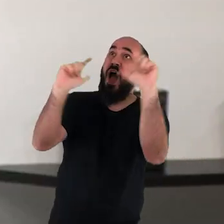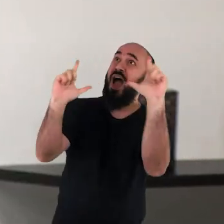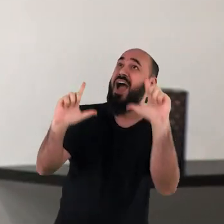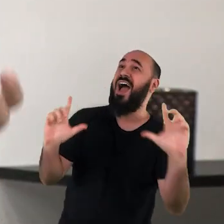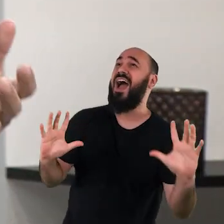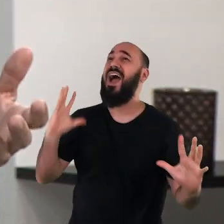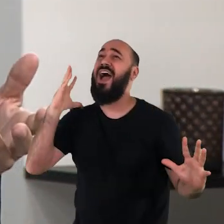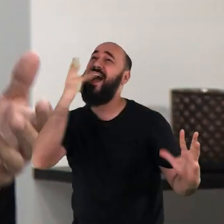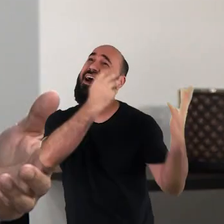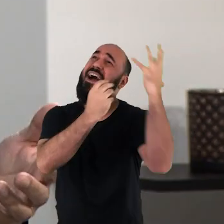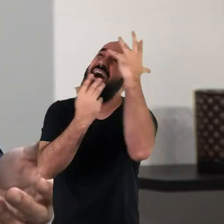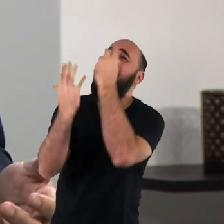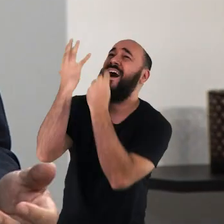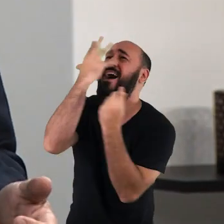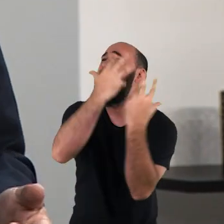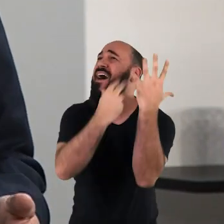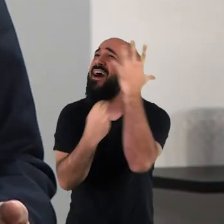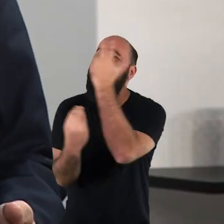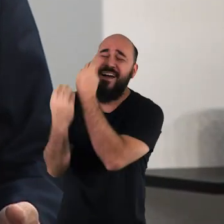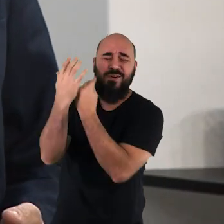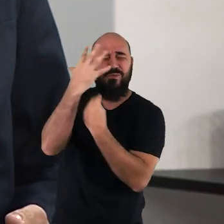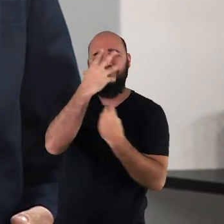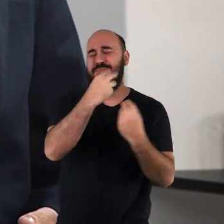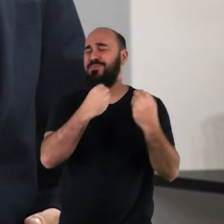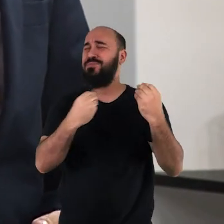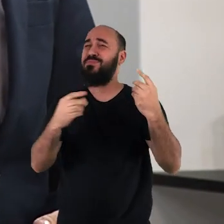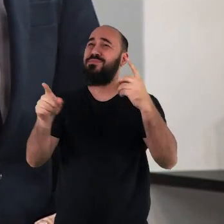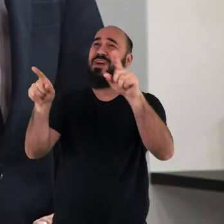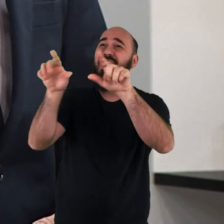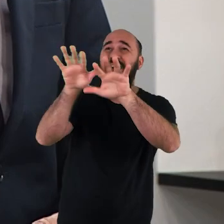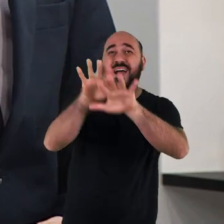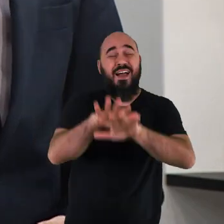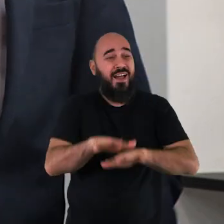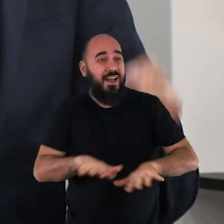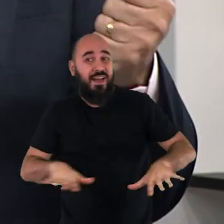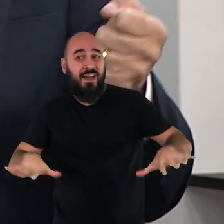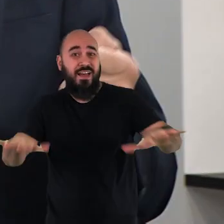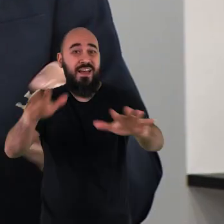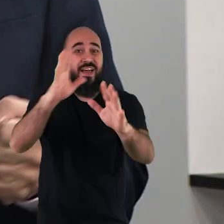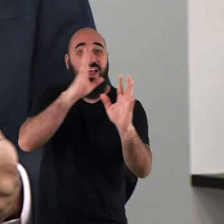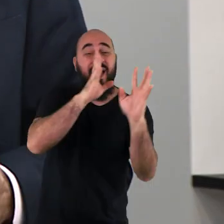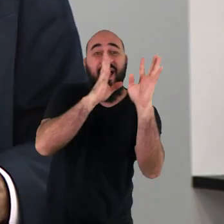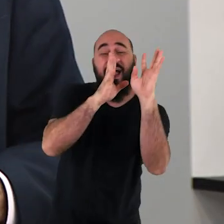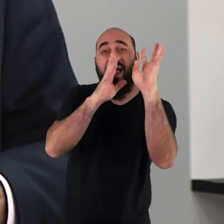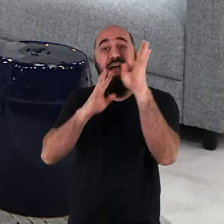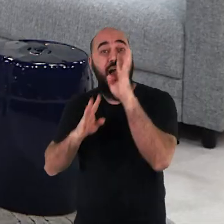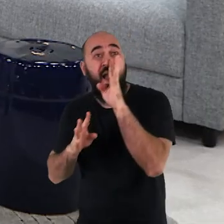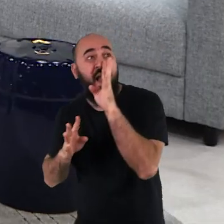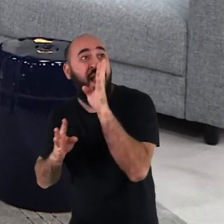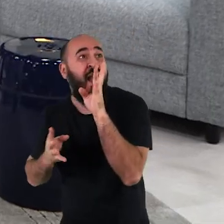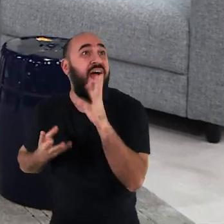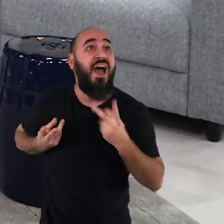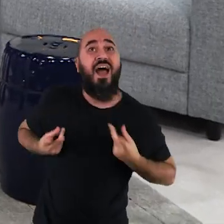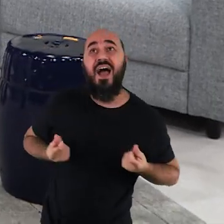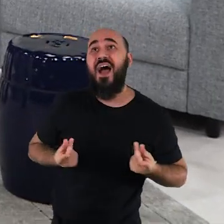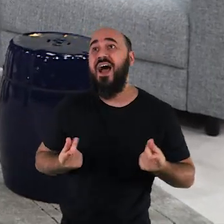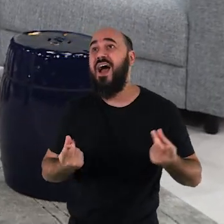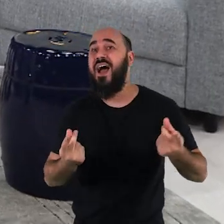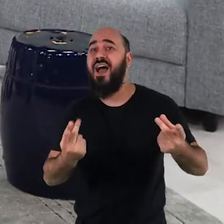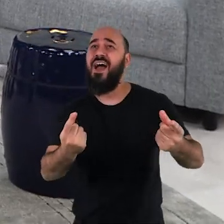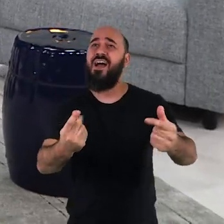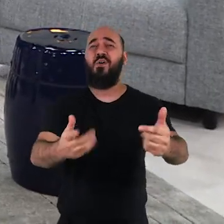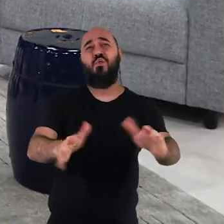céu, por encantos imortais, ó Senhor, ao